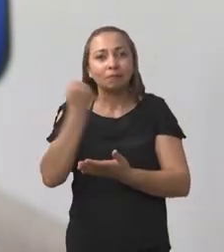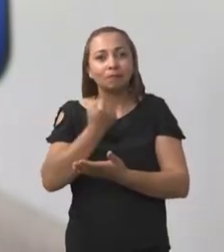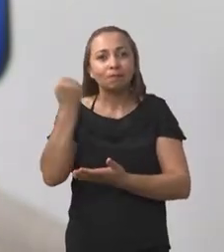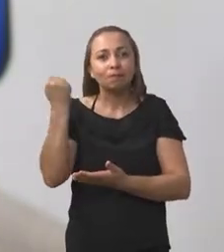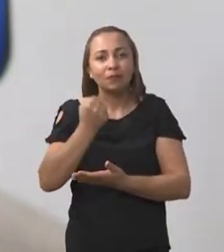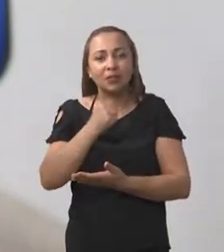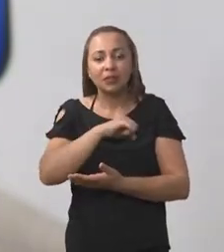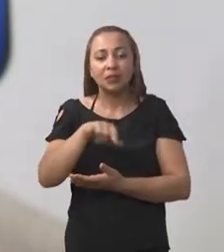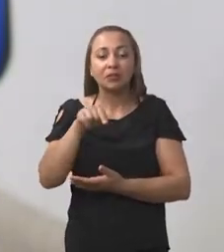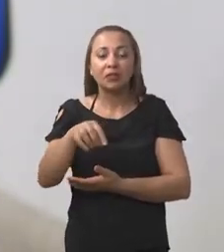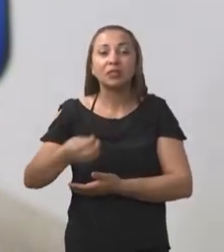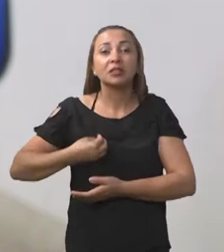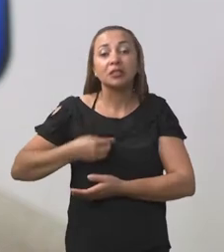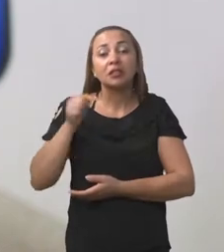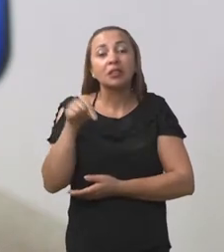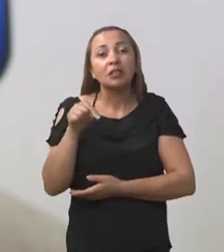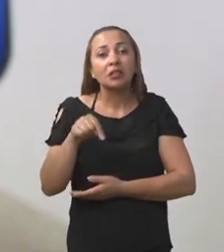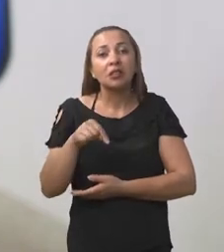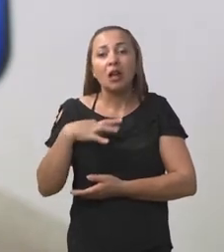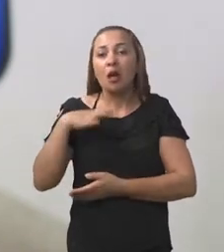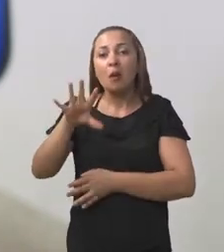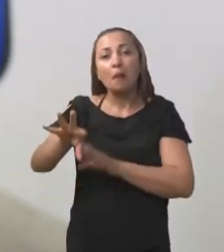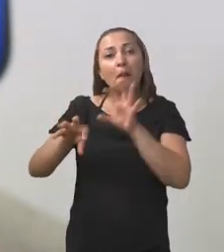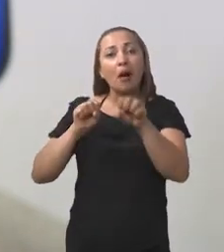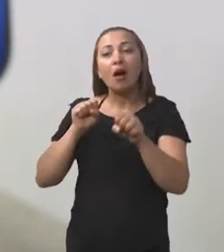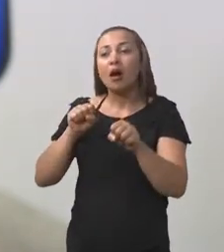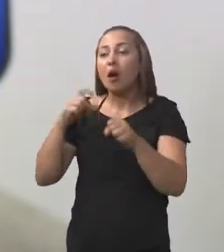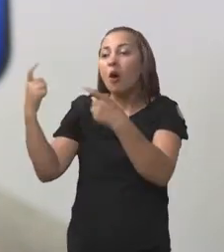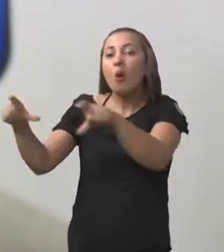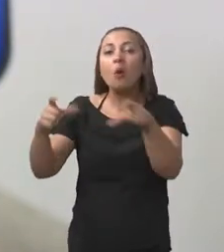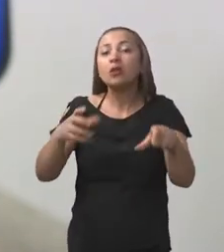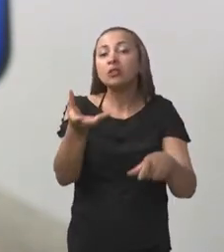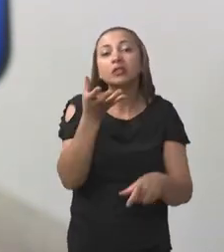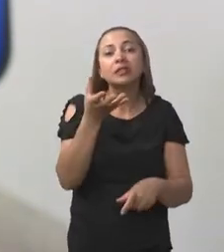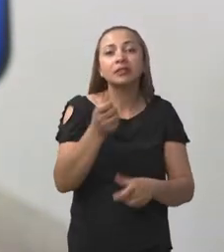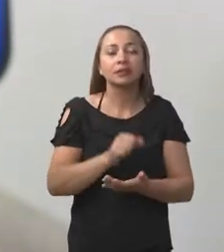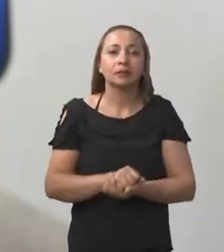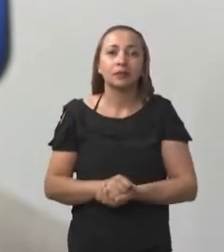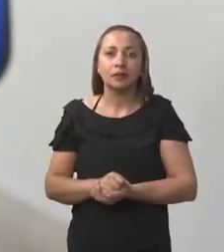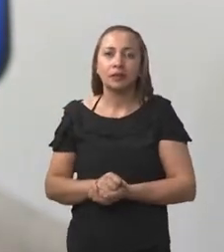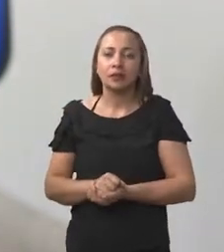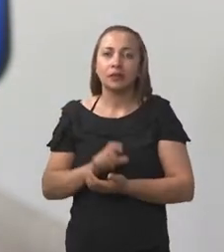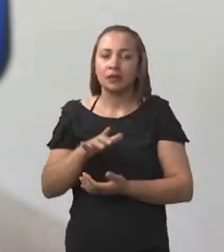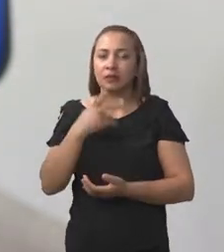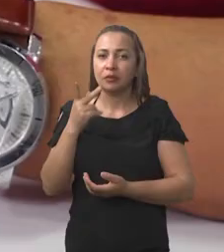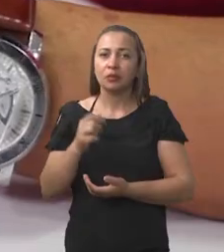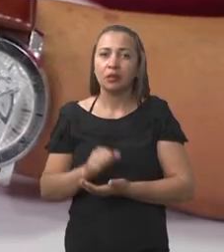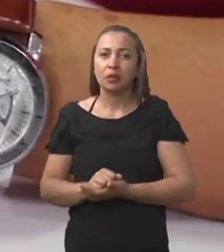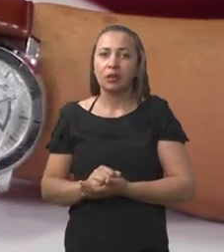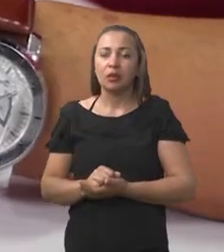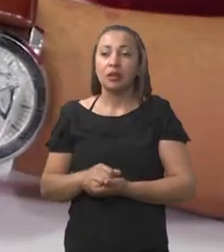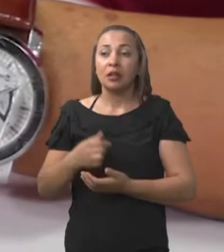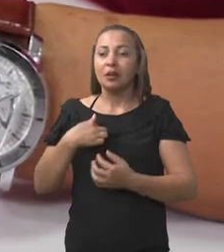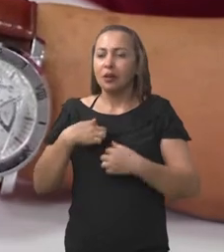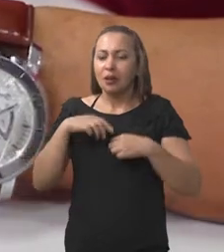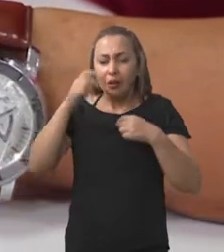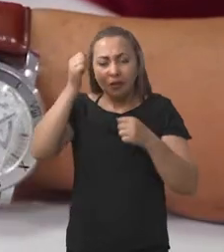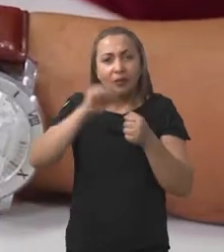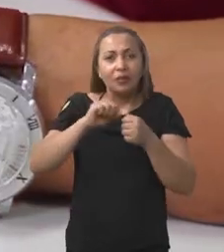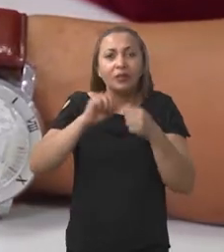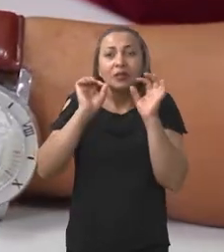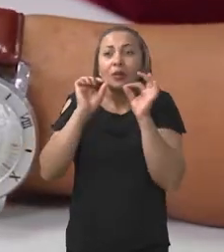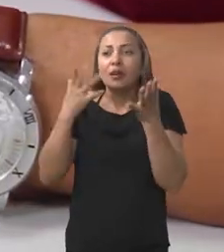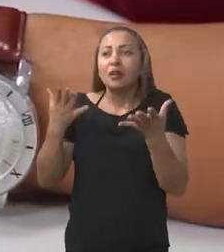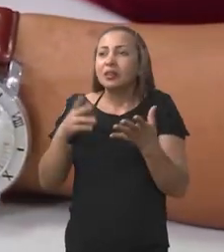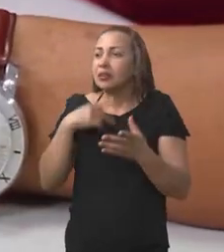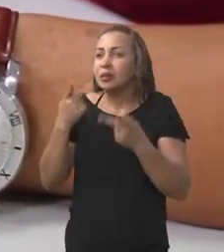que você está aqui, eu lhe pego aqui em qualquer lugar. Eu já era um senhor. E o que é que eu vou fazer? Eu não